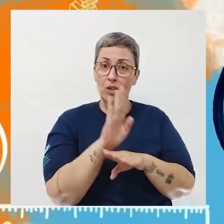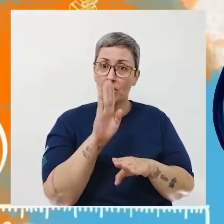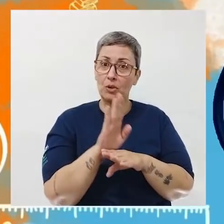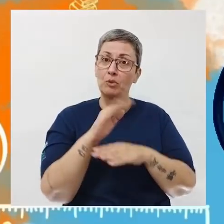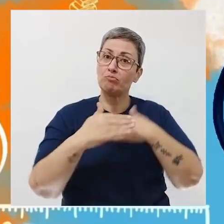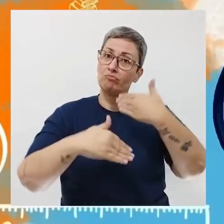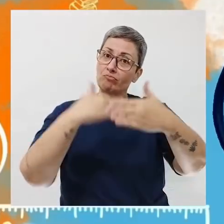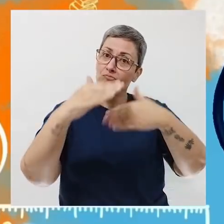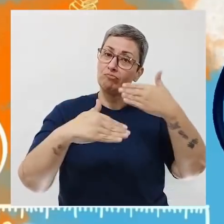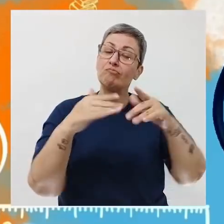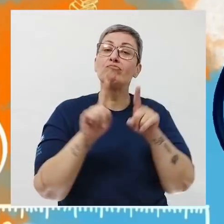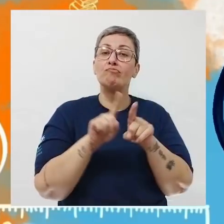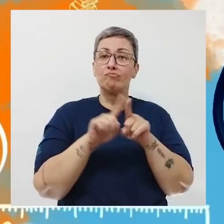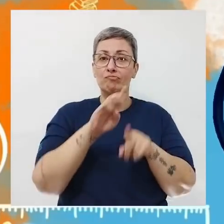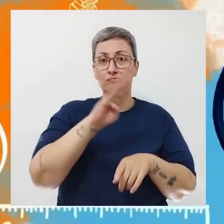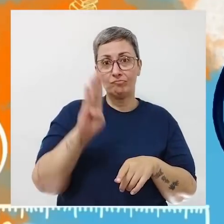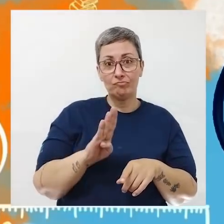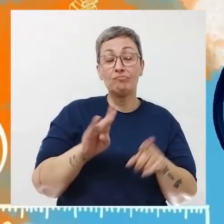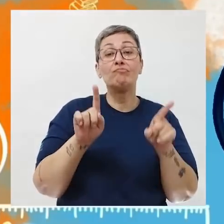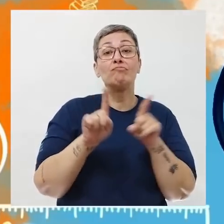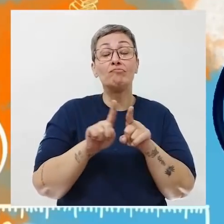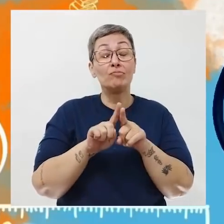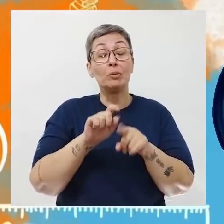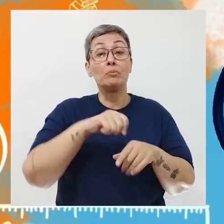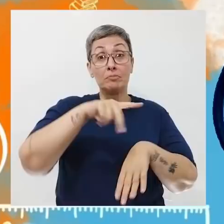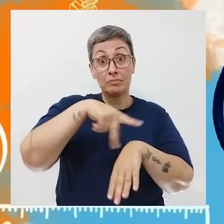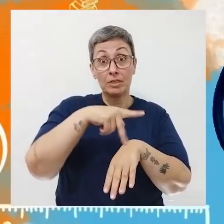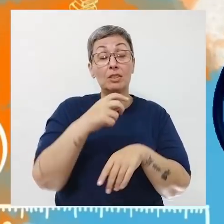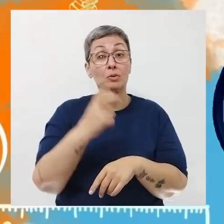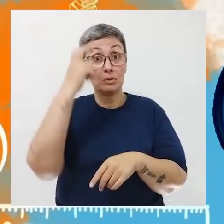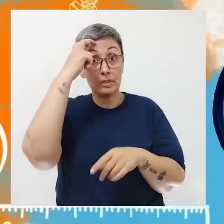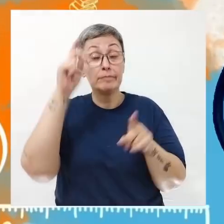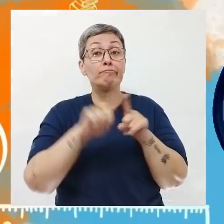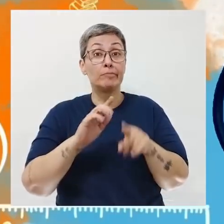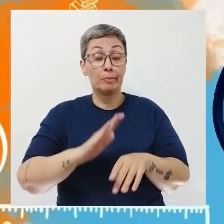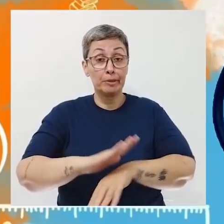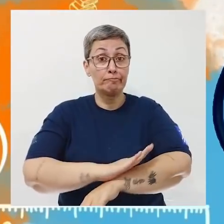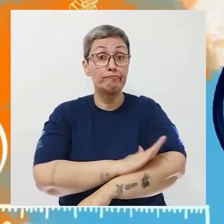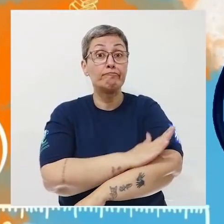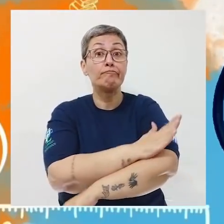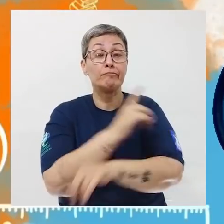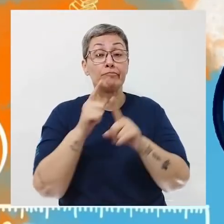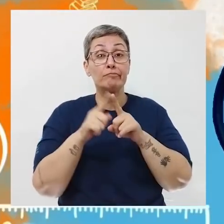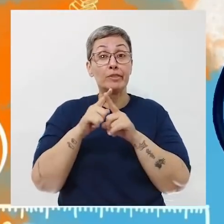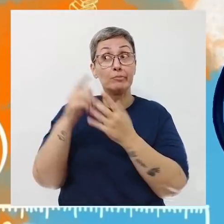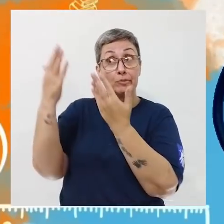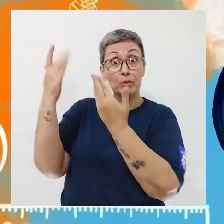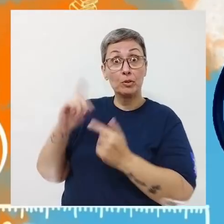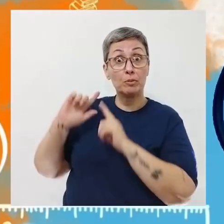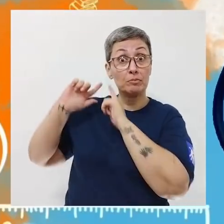contribuíram na construção do país e na sua cultura. E também sofrem racismo por serem descendentes